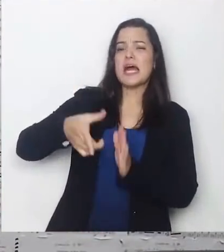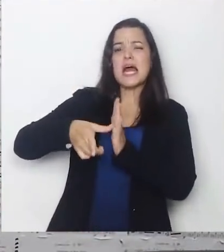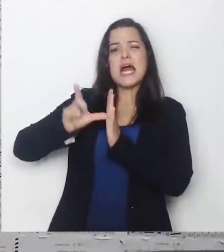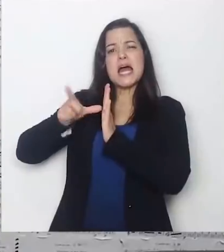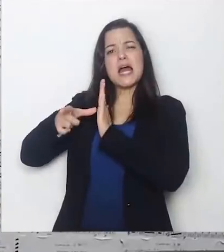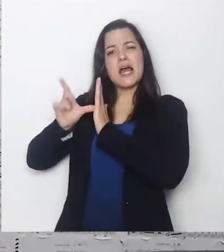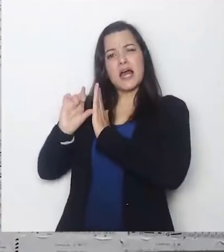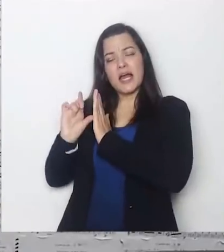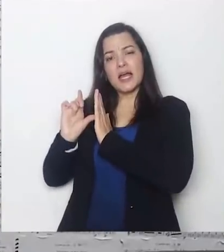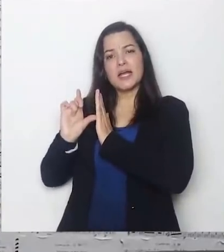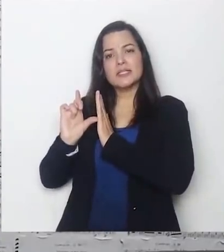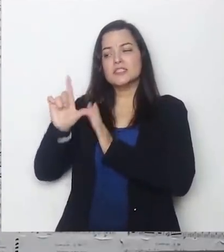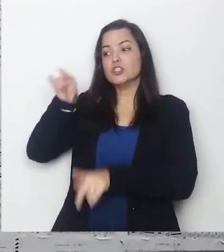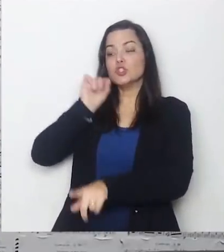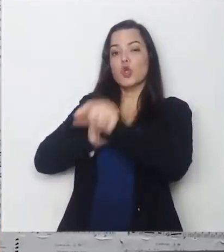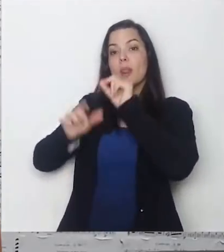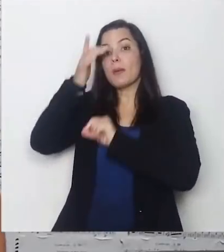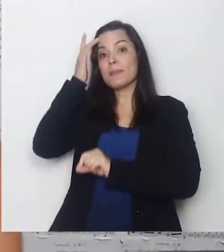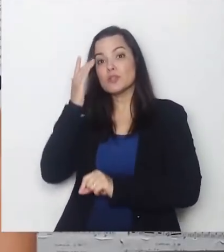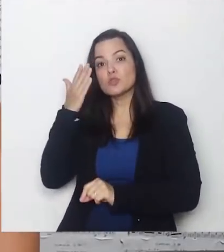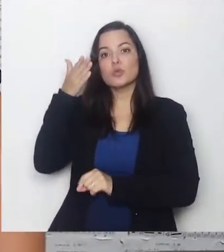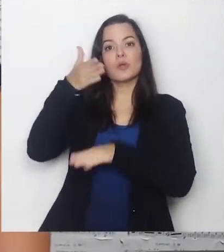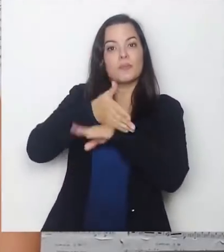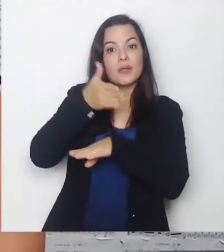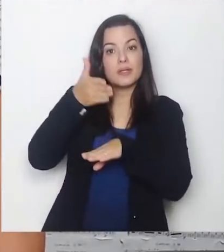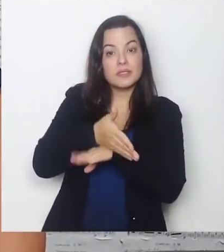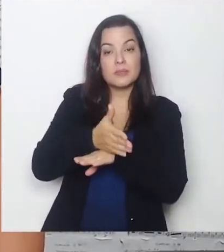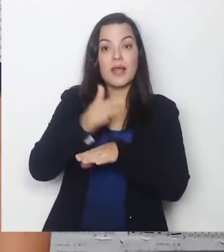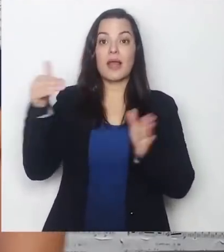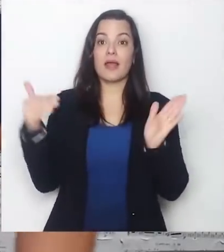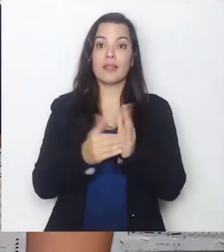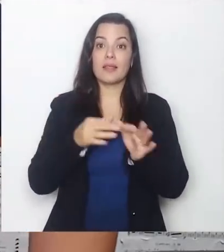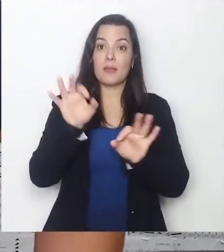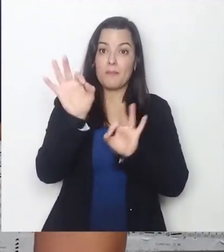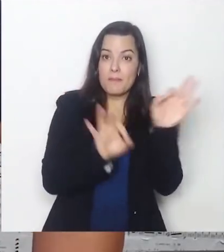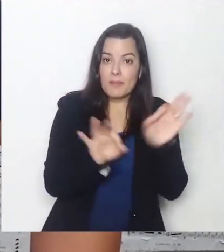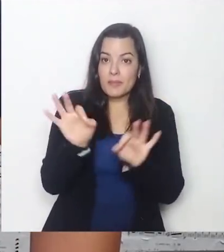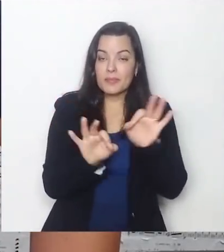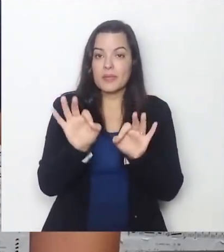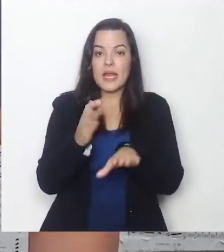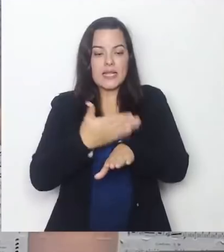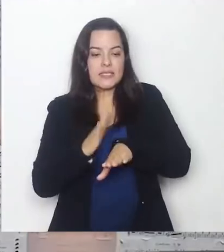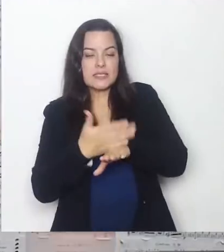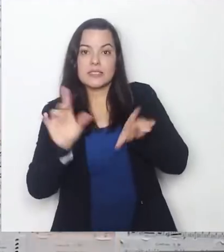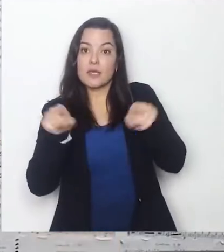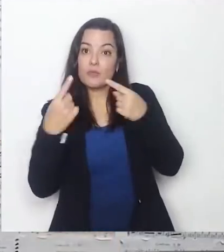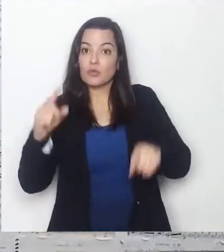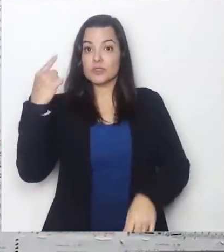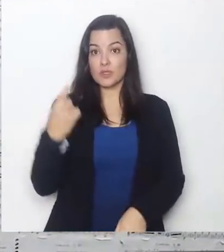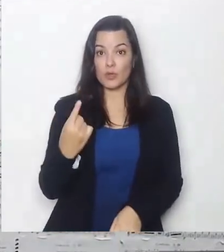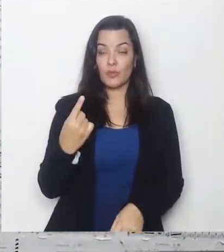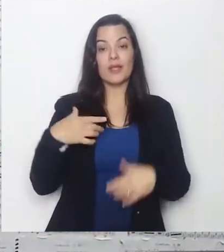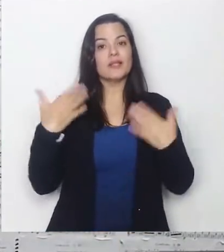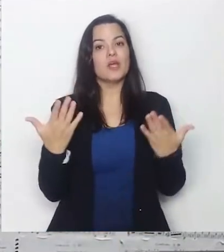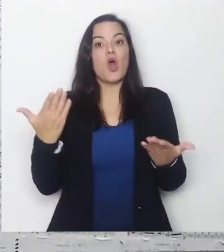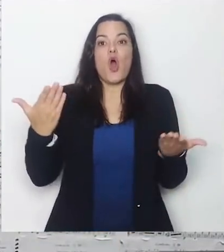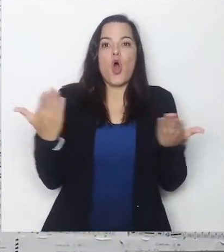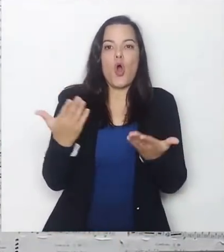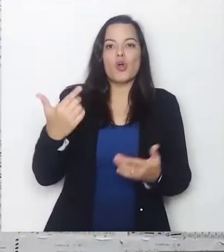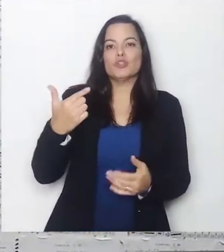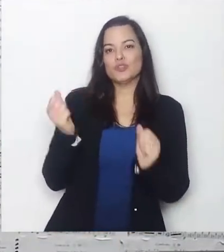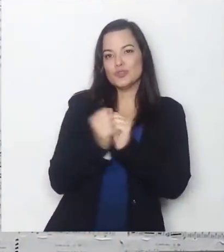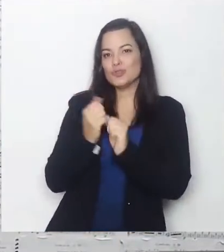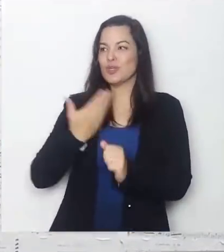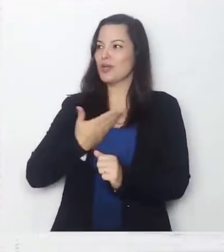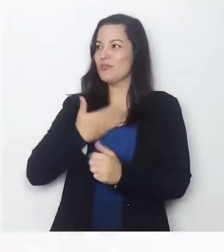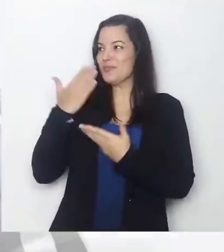A escolha de quem irá tocar nela até a preparação e ensaio de uma música. Então hoje eu e meu